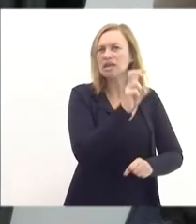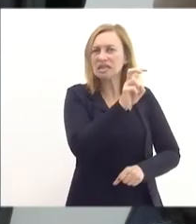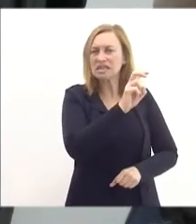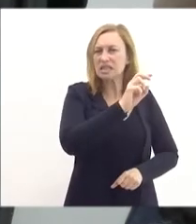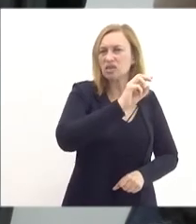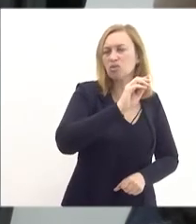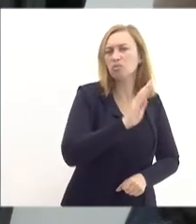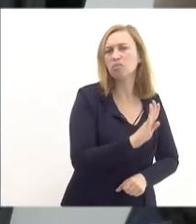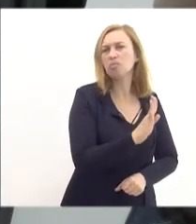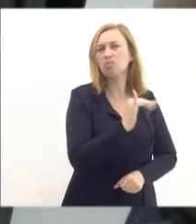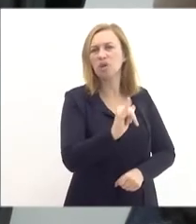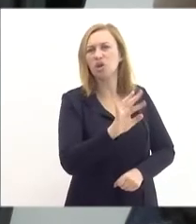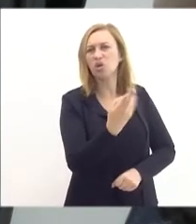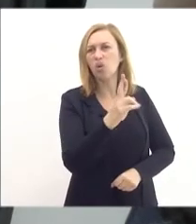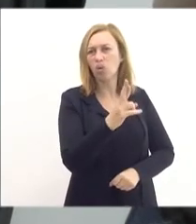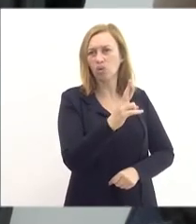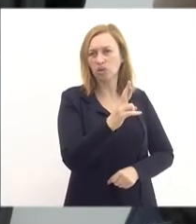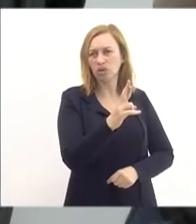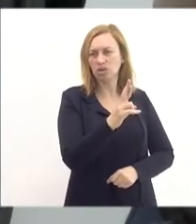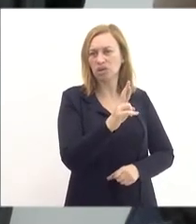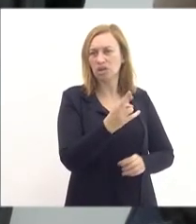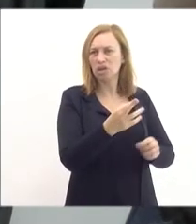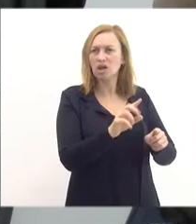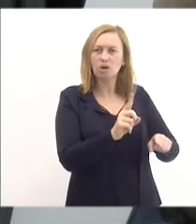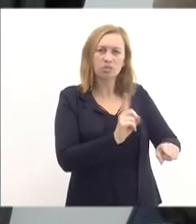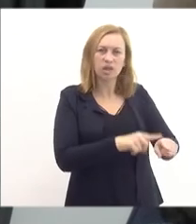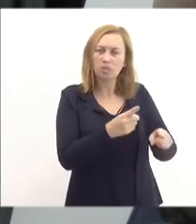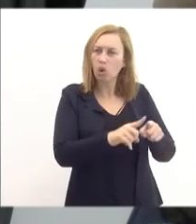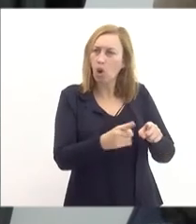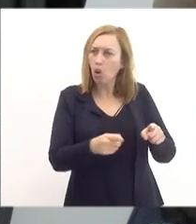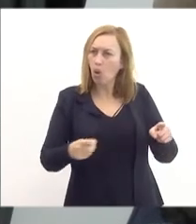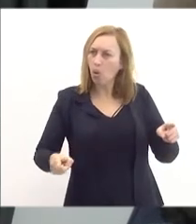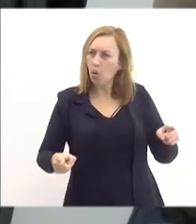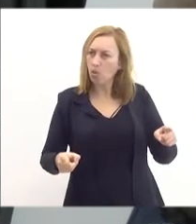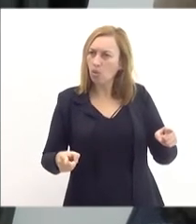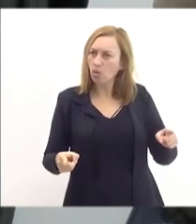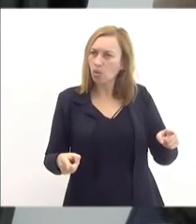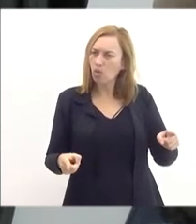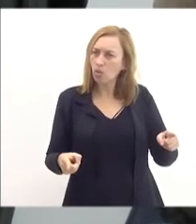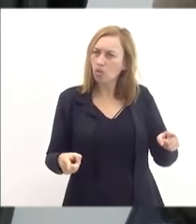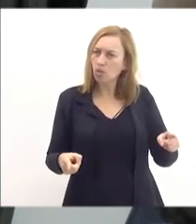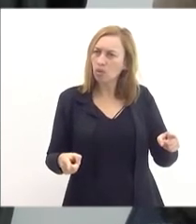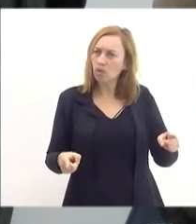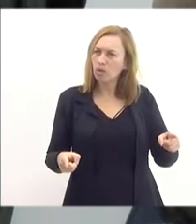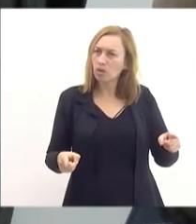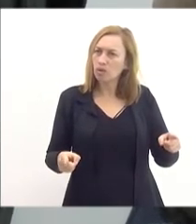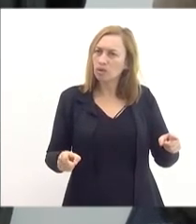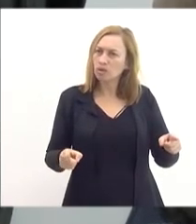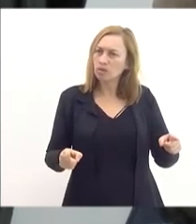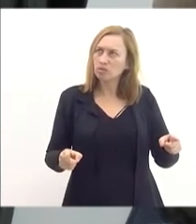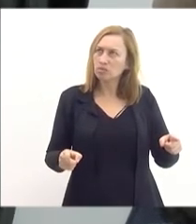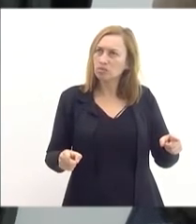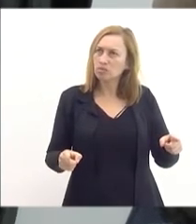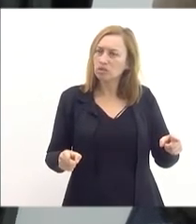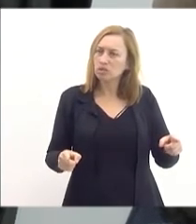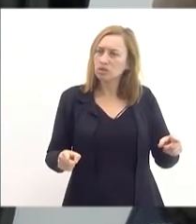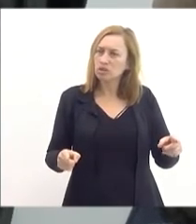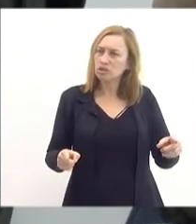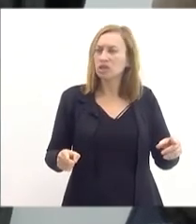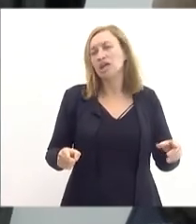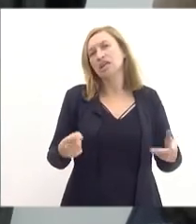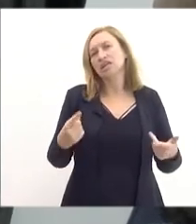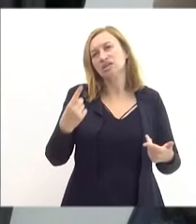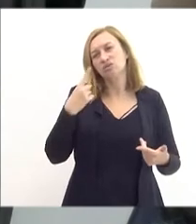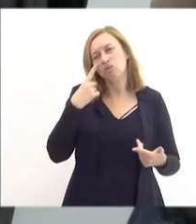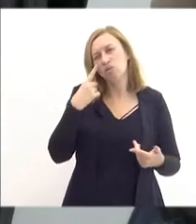5 bilhões. A longo prazo, a rentabilidade não é algo em títulos